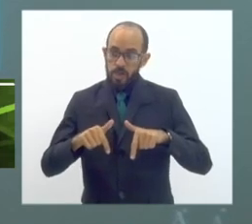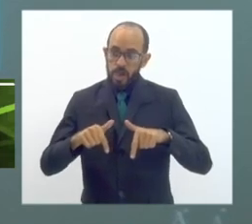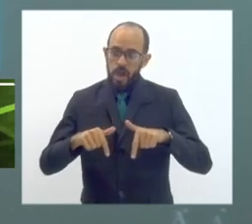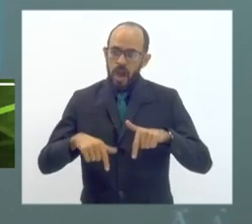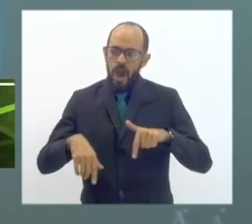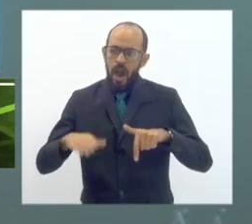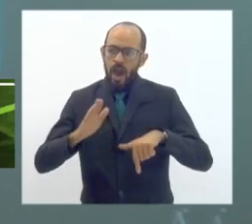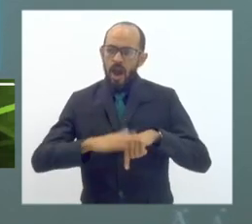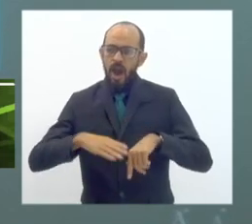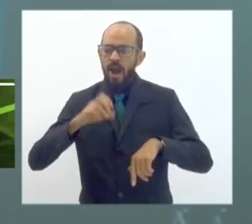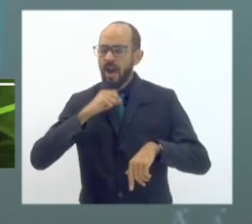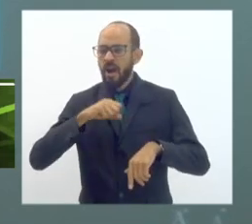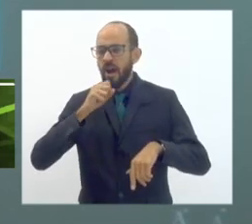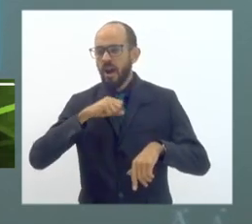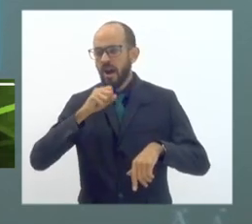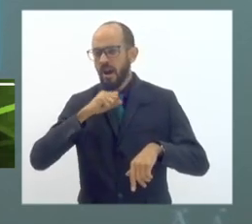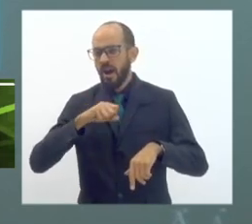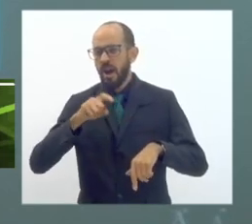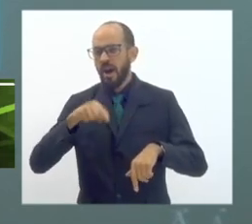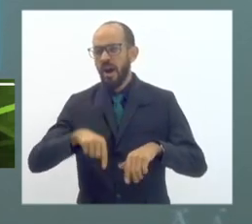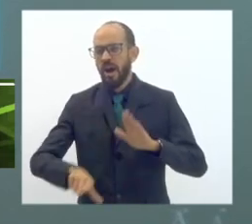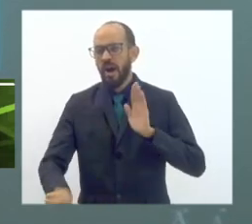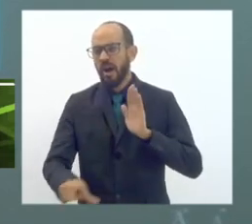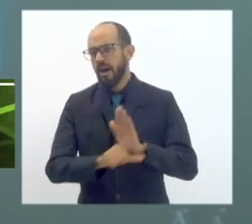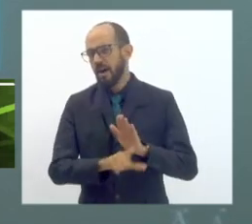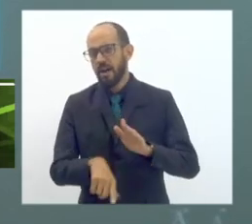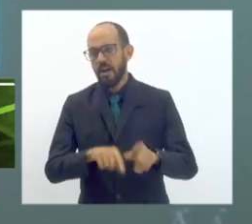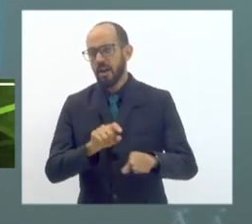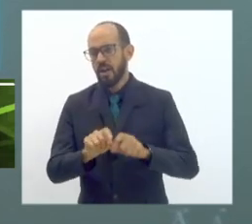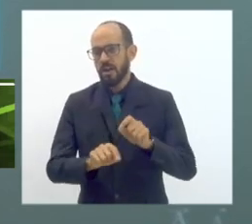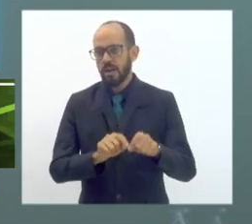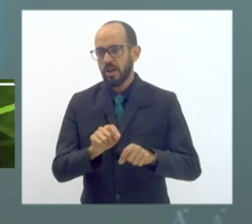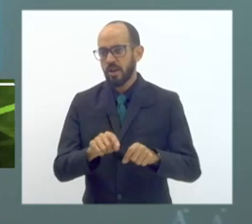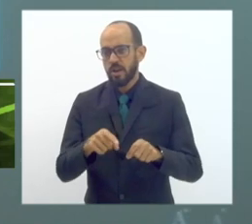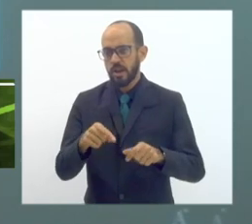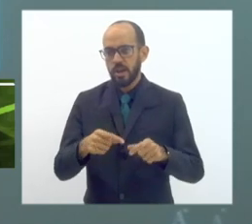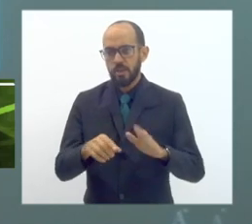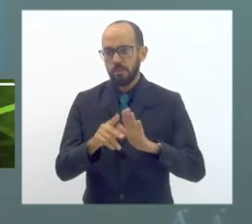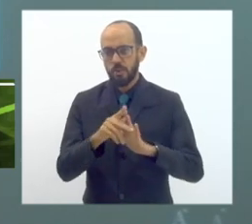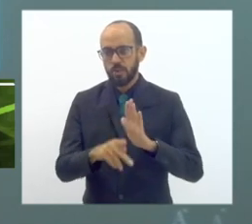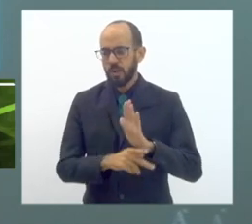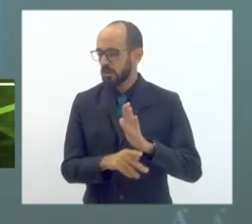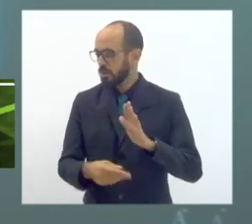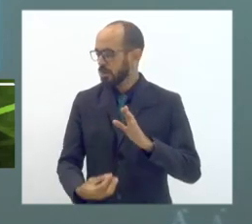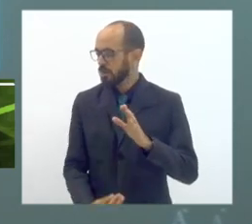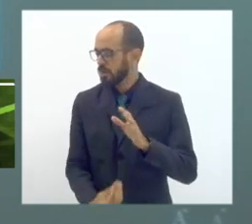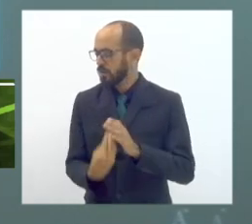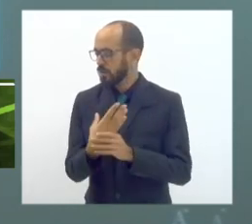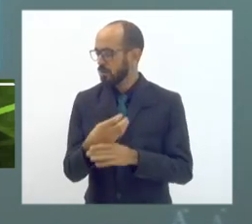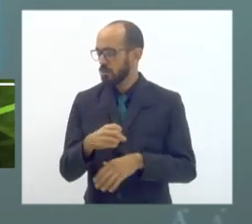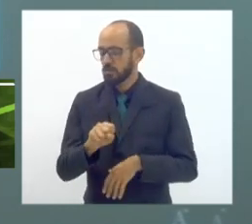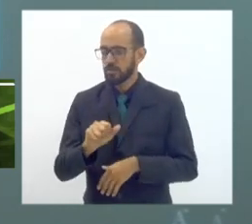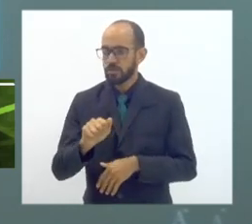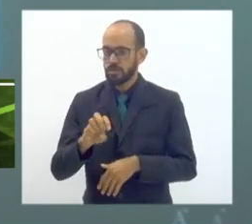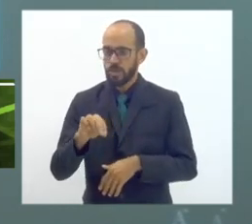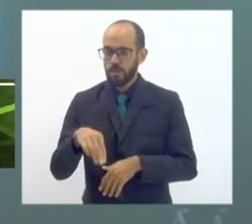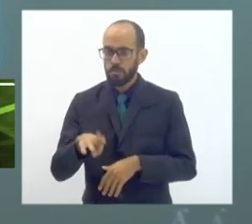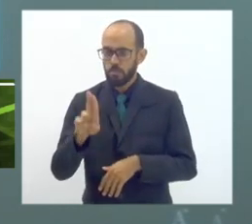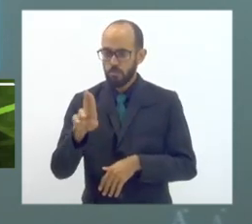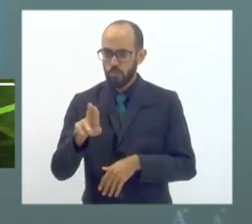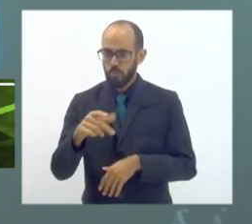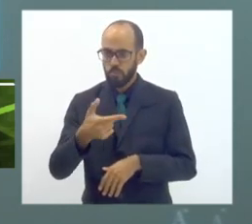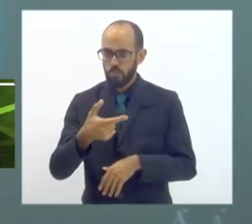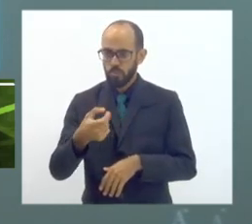antigas nossas. Né? A lei a portaria que criou o SAMU, ela é de 2003.